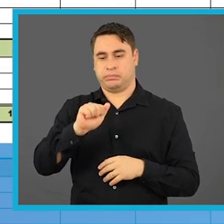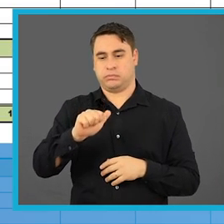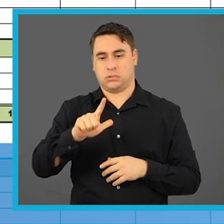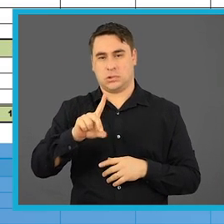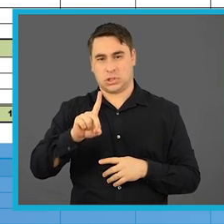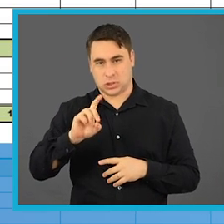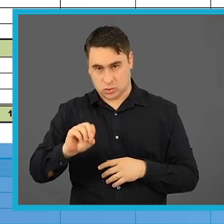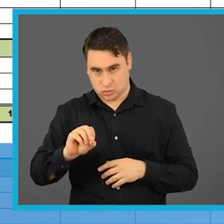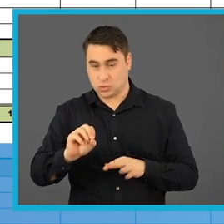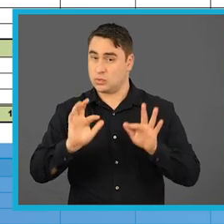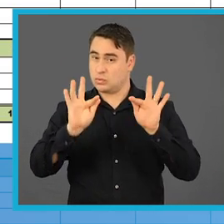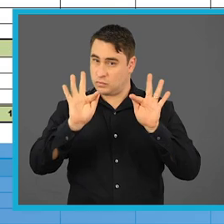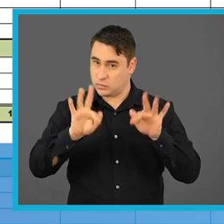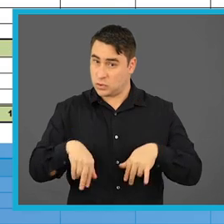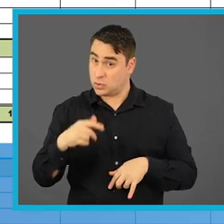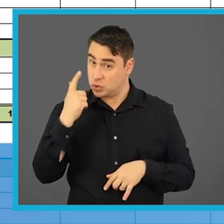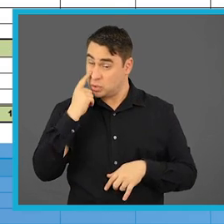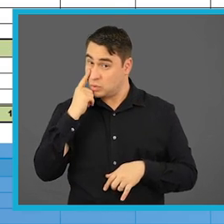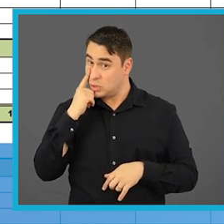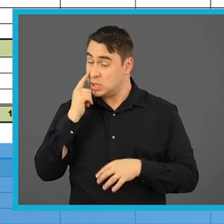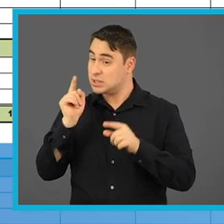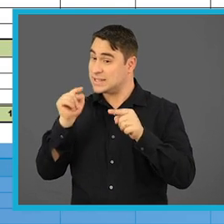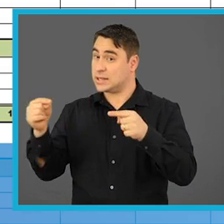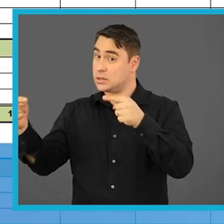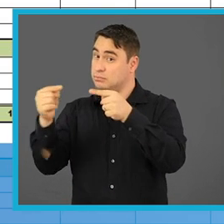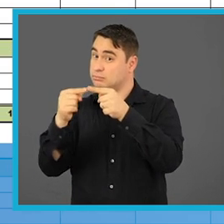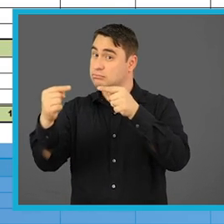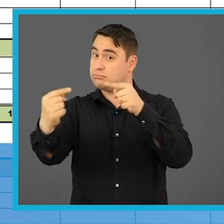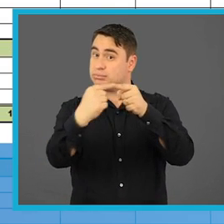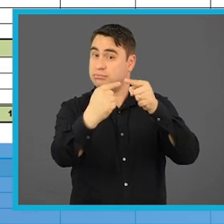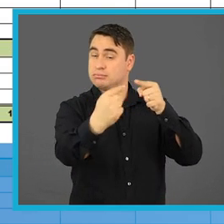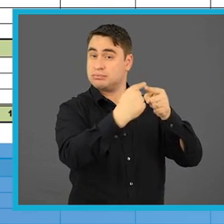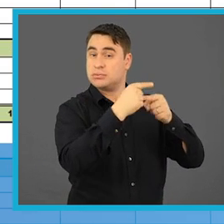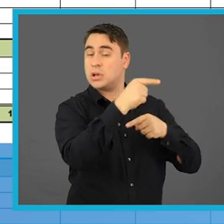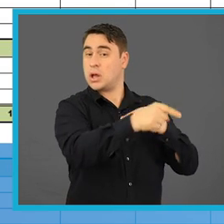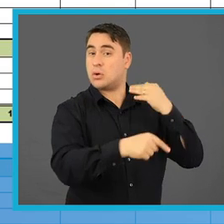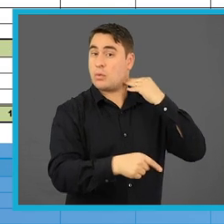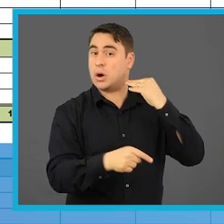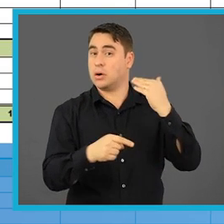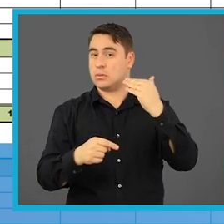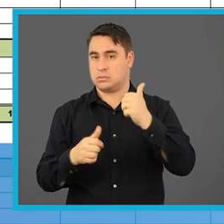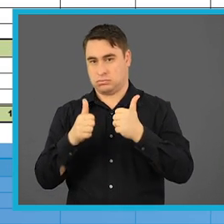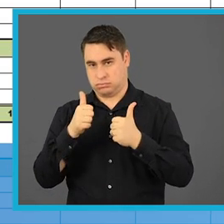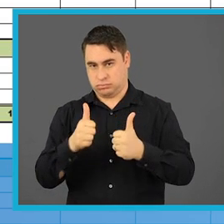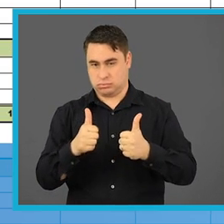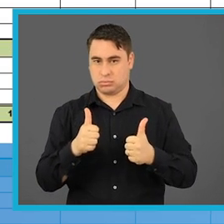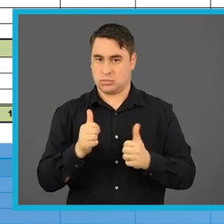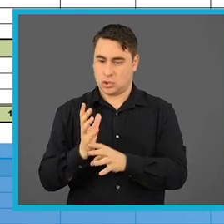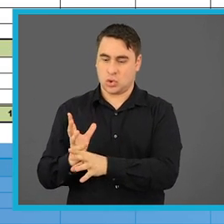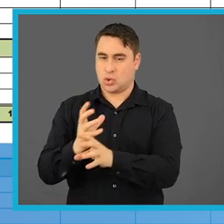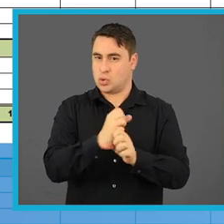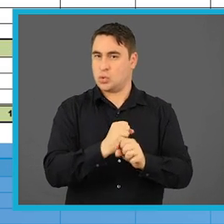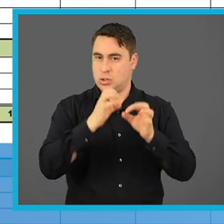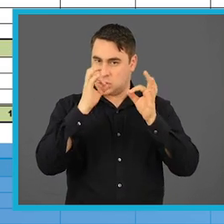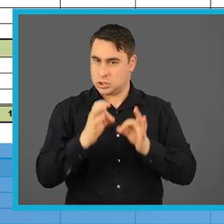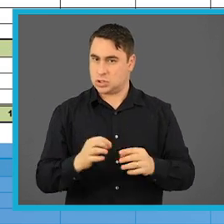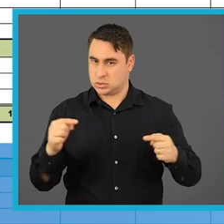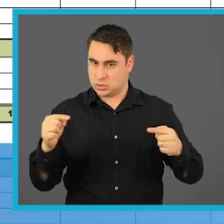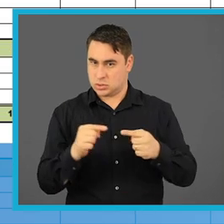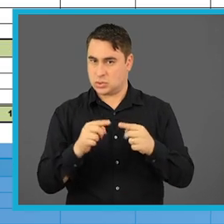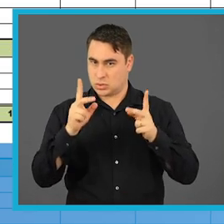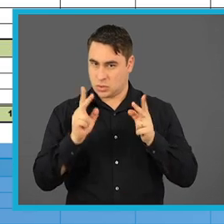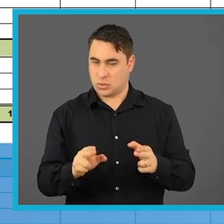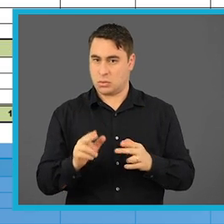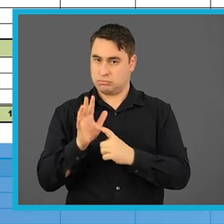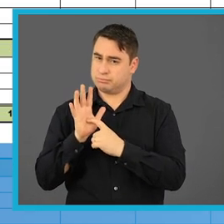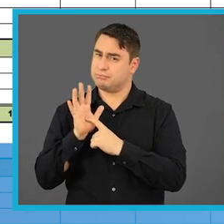juntos. Portanto, no final do dia, dê uma olhada se isso daqui está batendo com a soma de todos os saldos juntos.